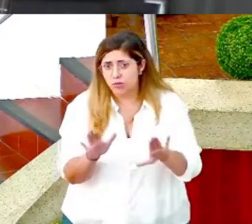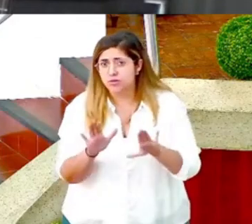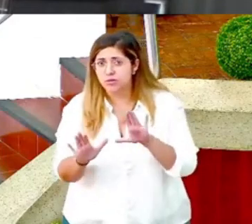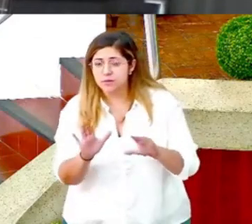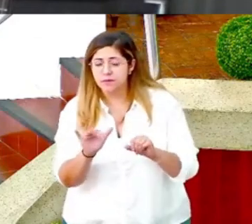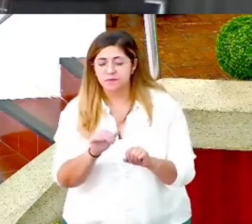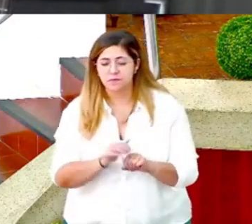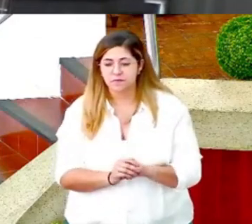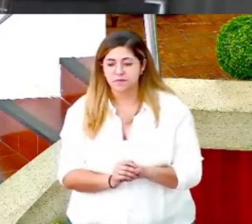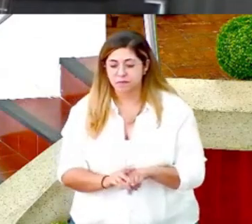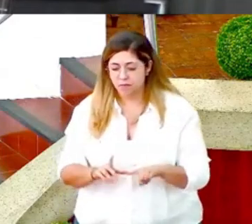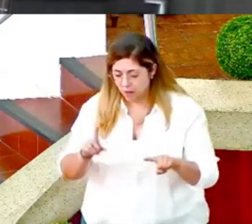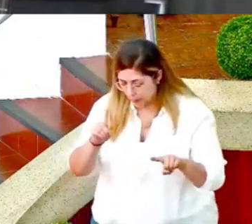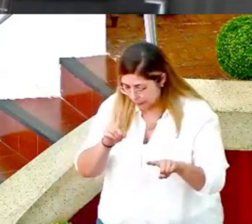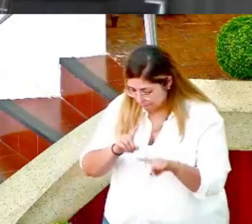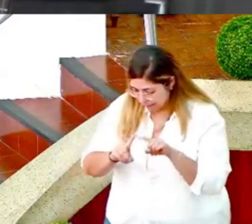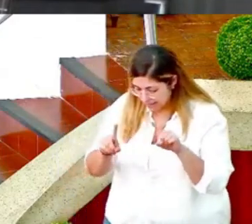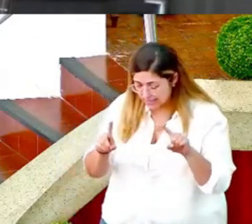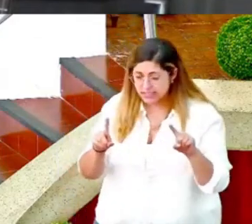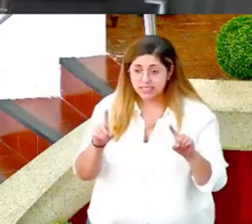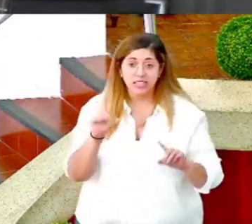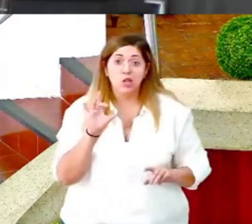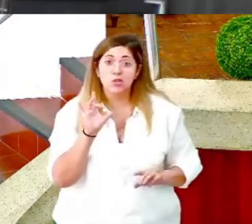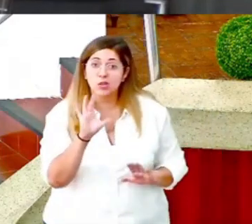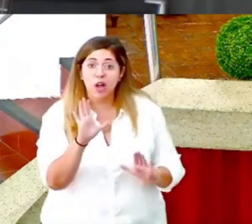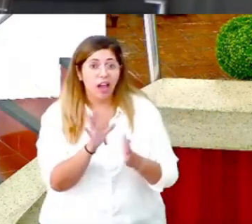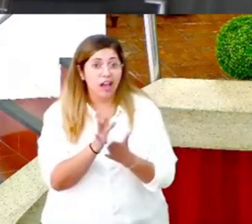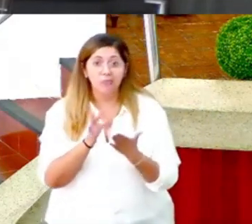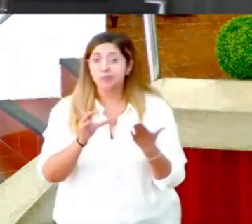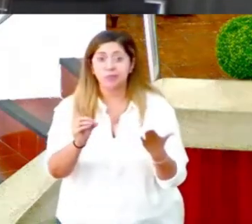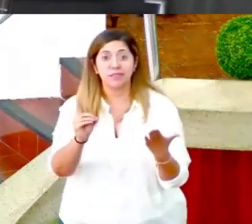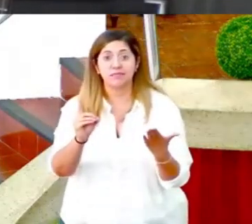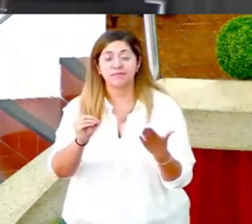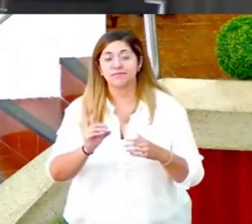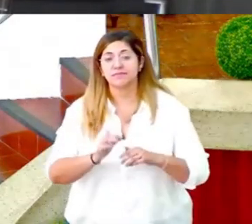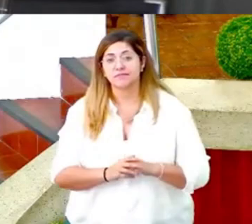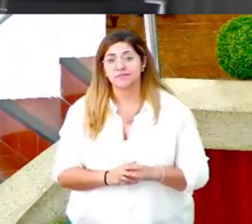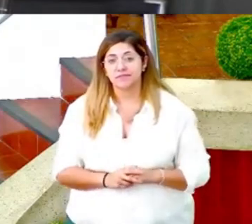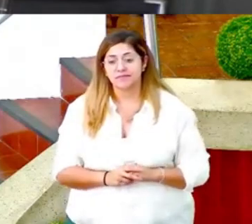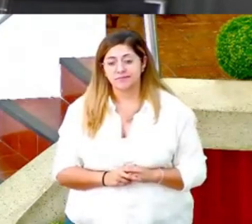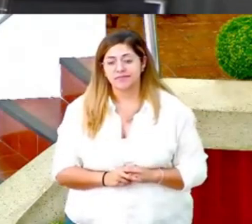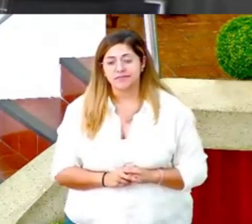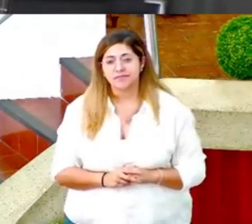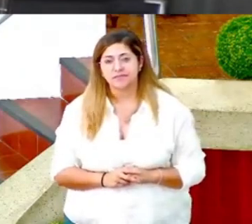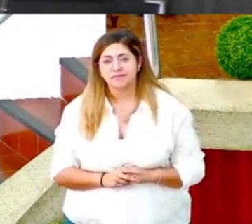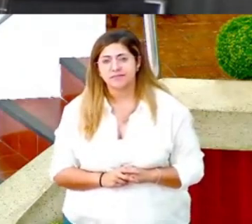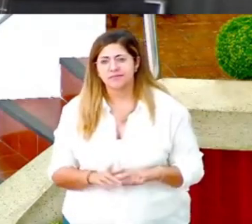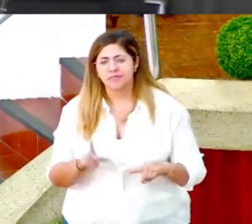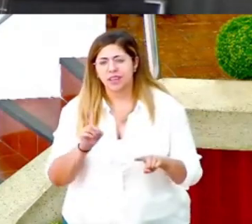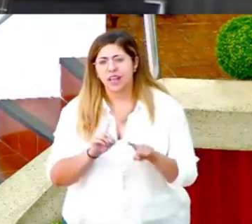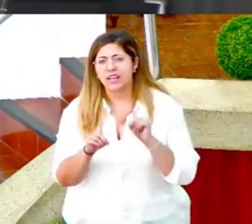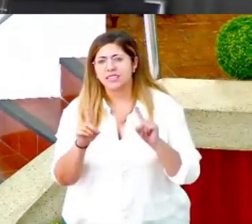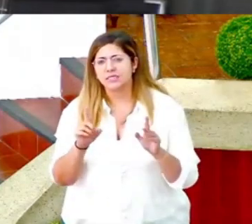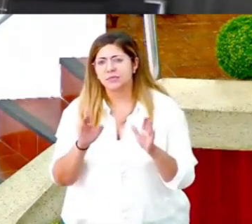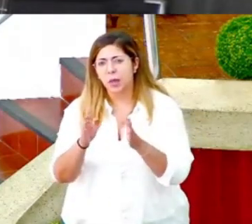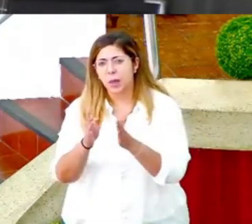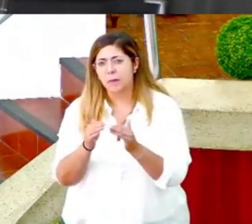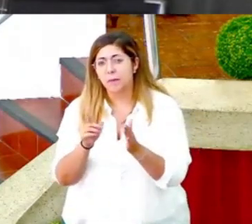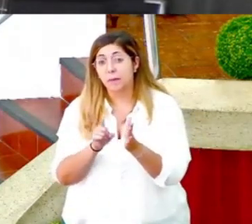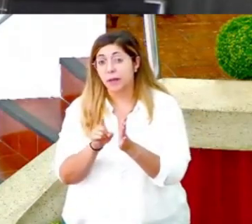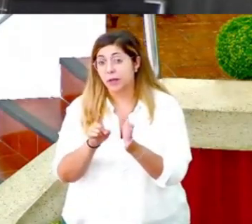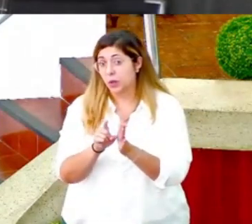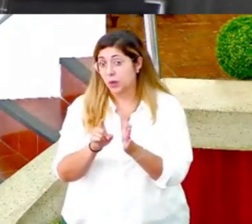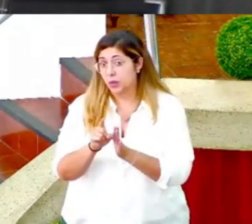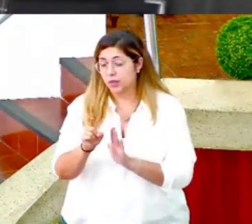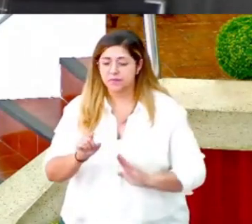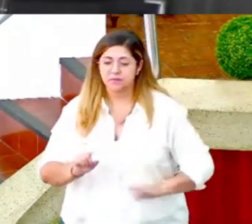Só a palavra. Alguns têm só a palavra. Mas a minha pergunta, e foi minha orientação ontem, quando